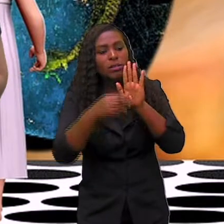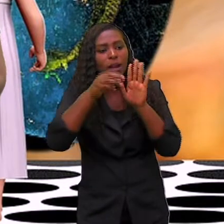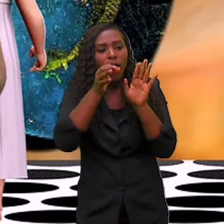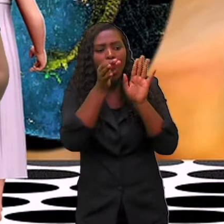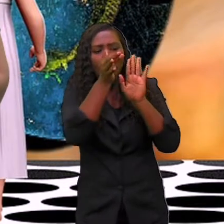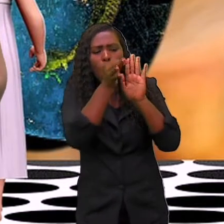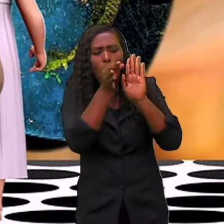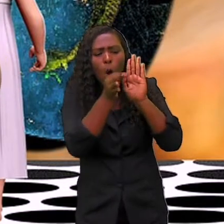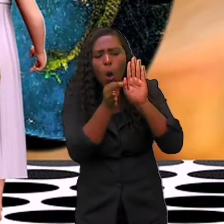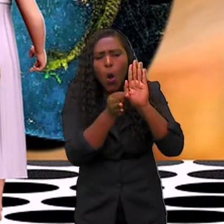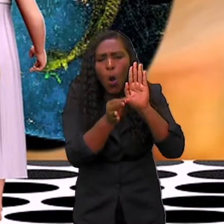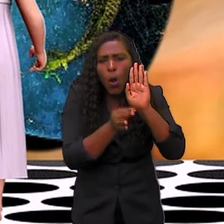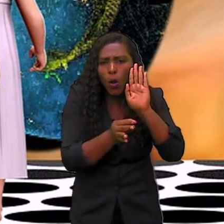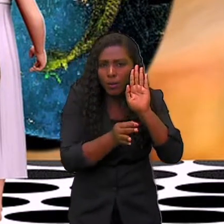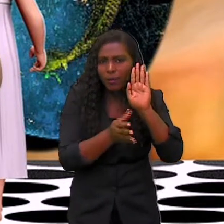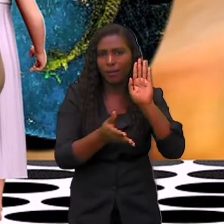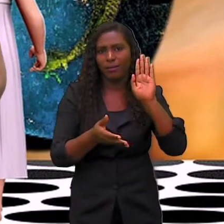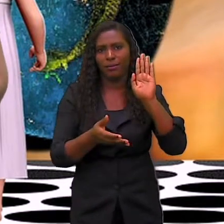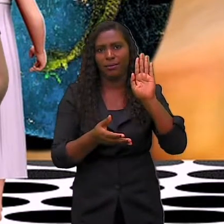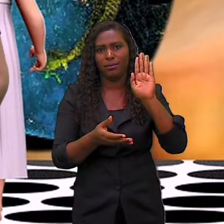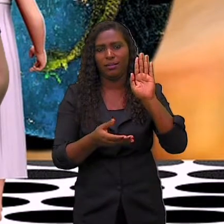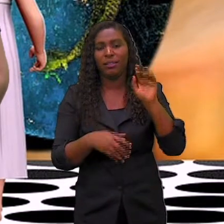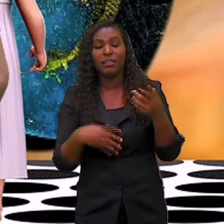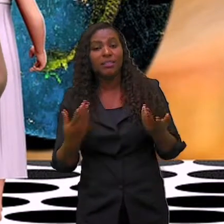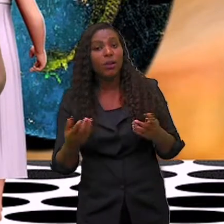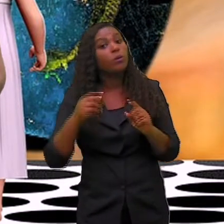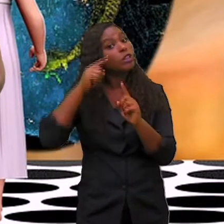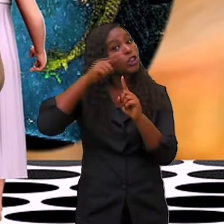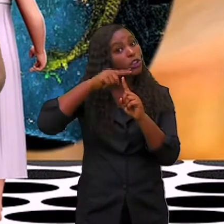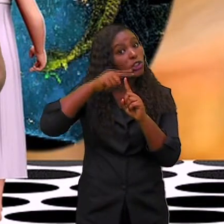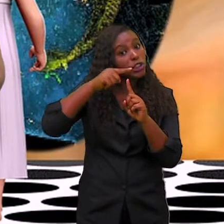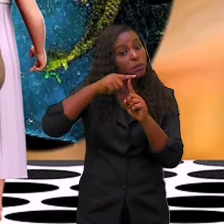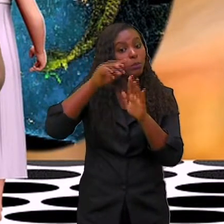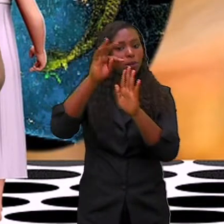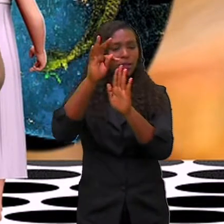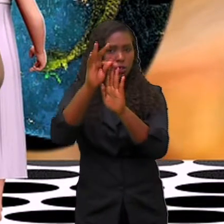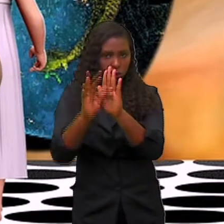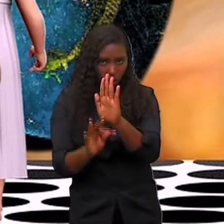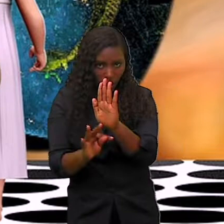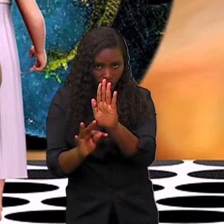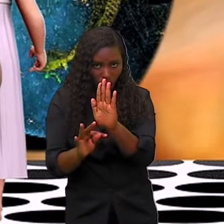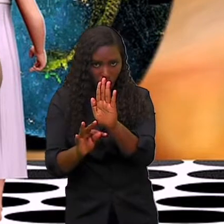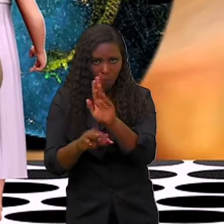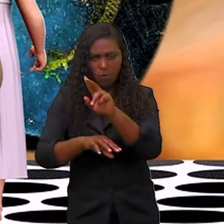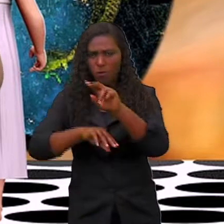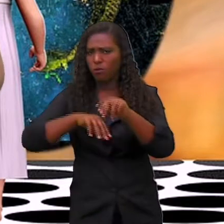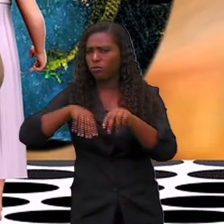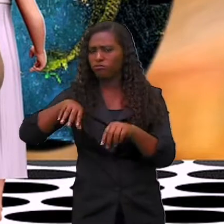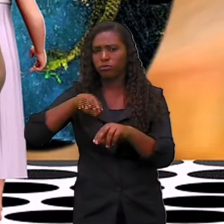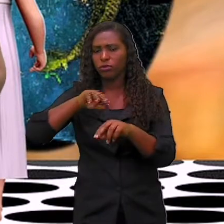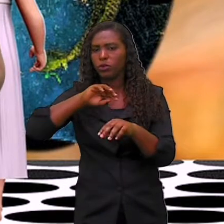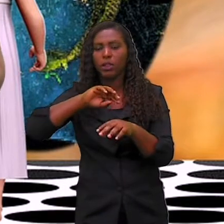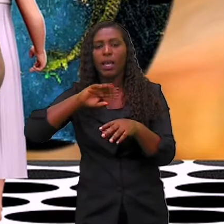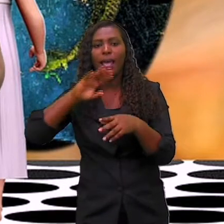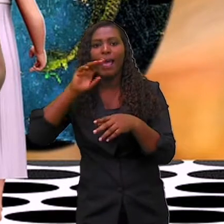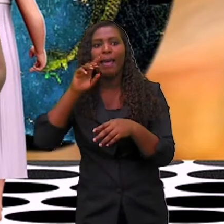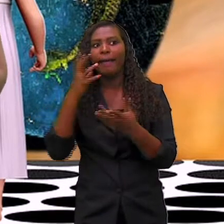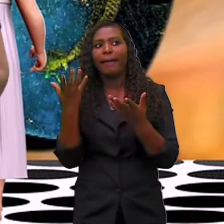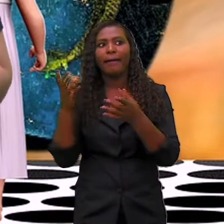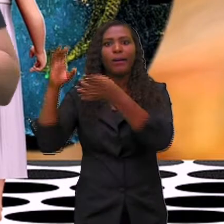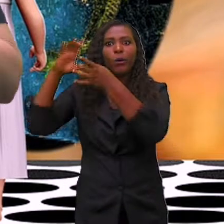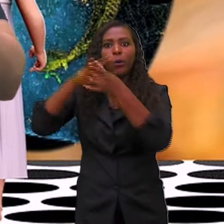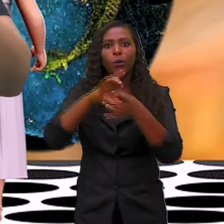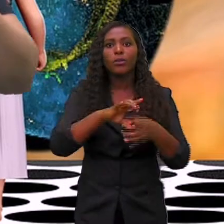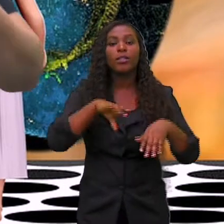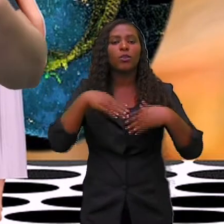eles estão ligados à estrutura de um texto, ao objetivo e à finalidade desse texto. O tipo